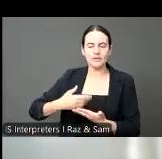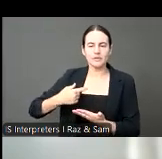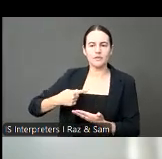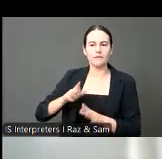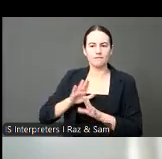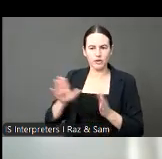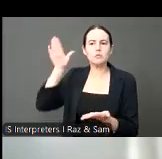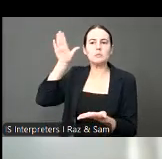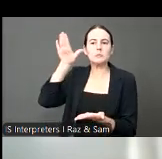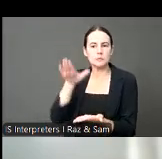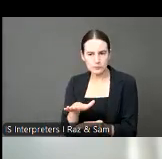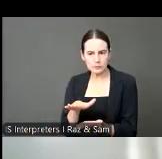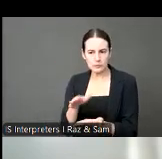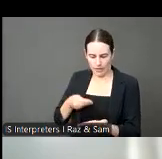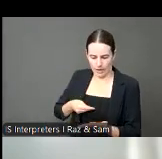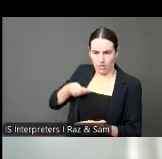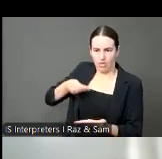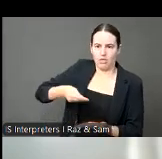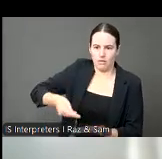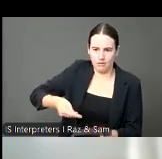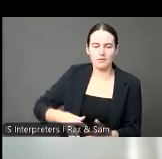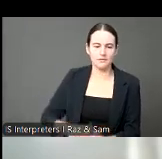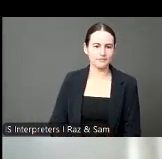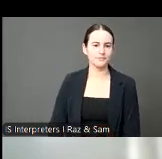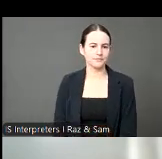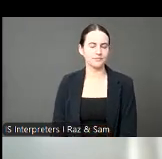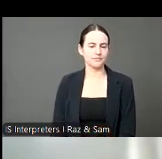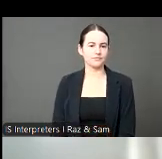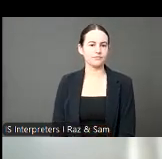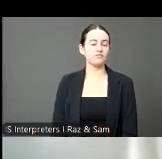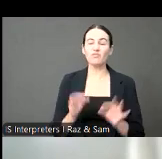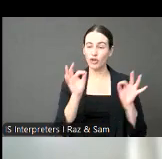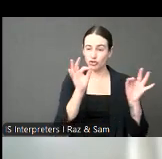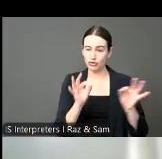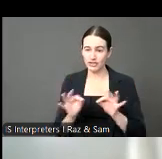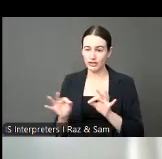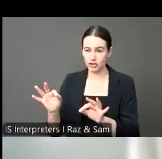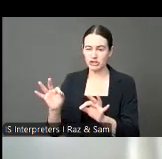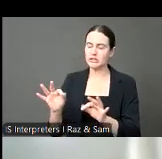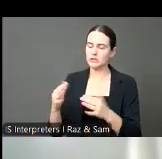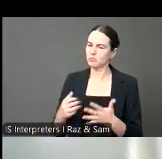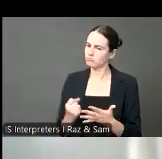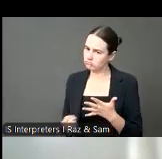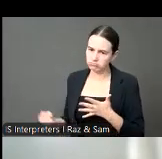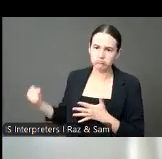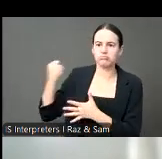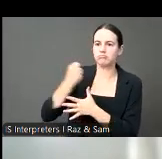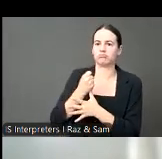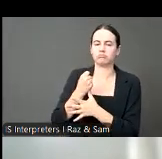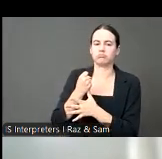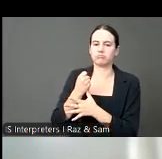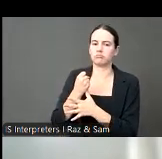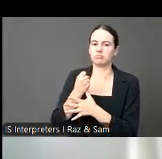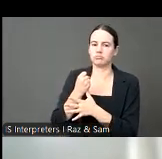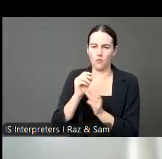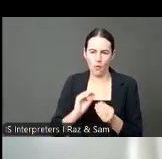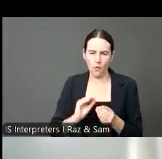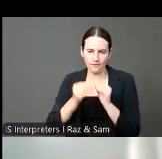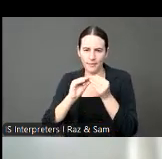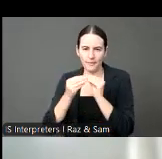pelo programa Brasil Saudável, mas existem outras iniciativas que vão contribuir também para que essa eliminação seja